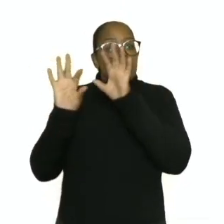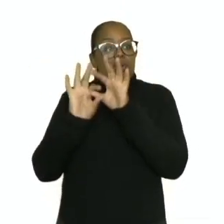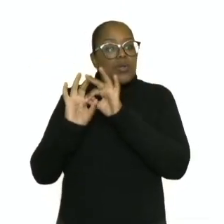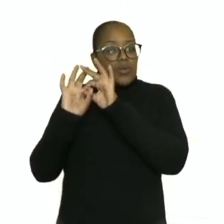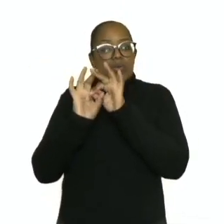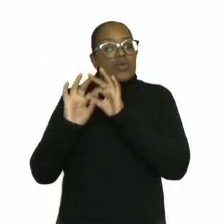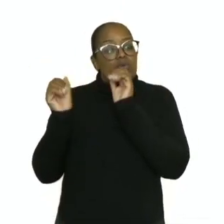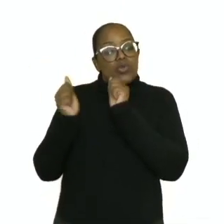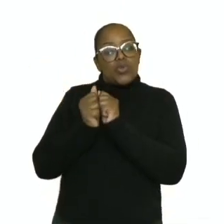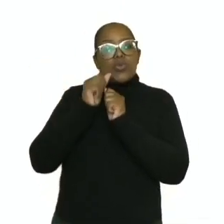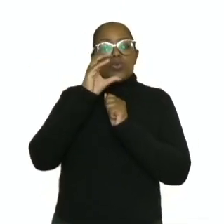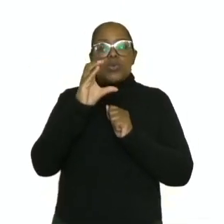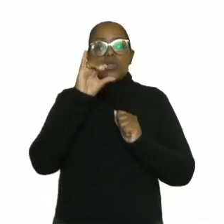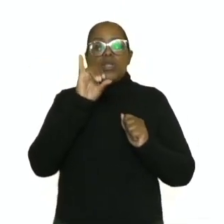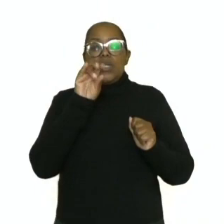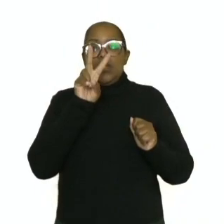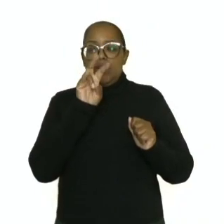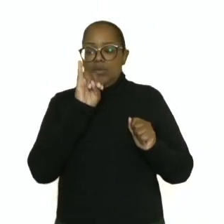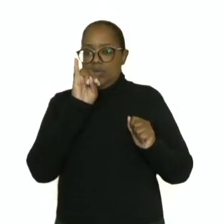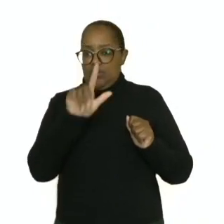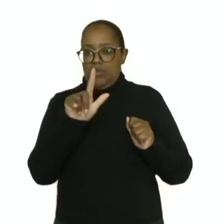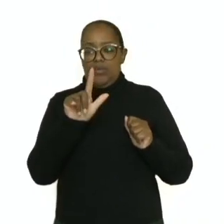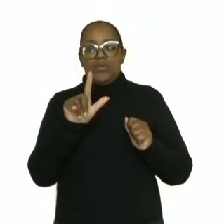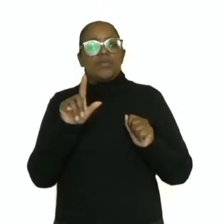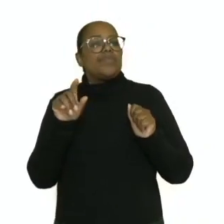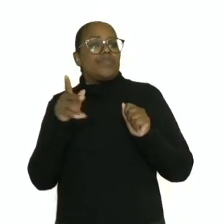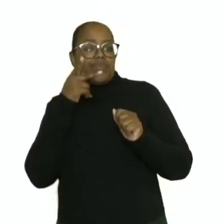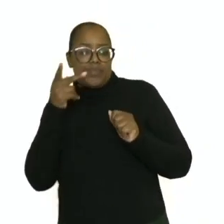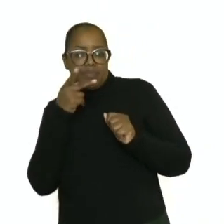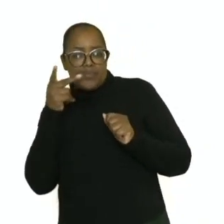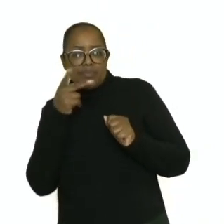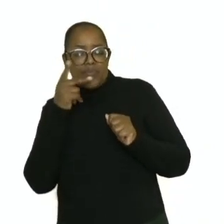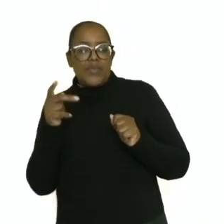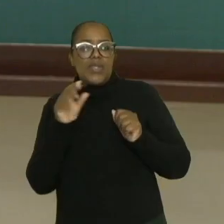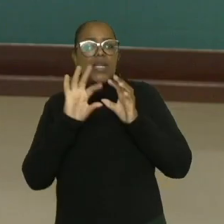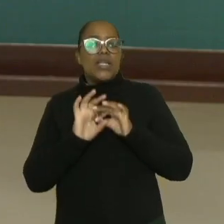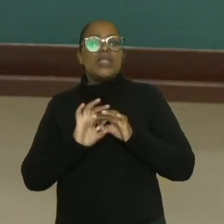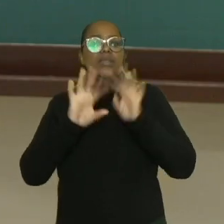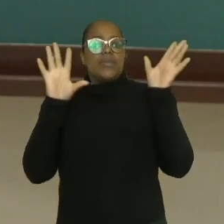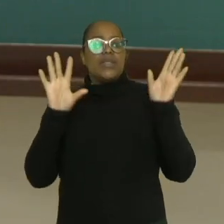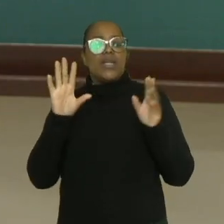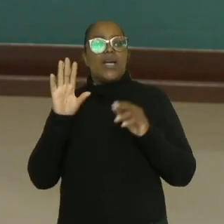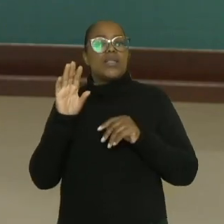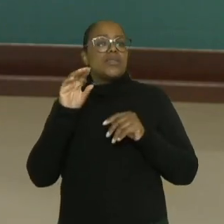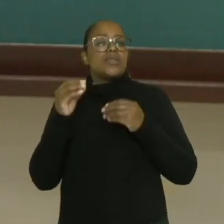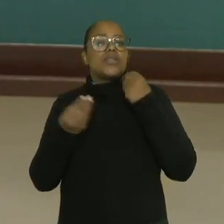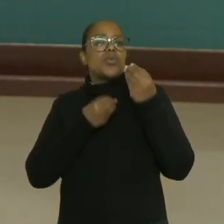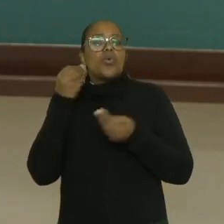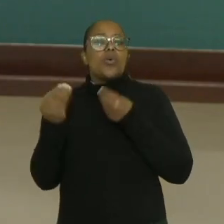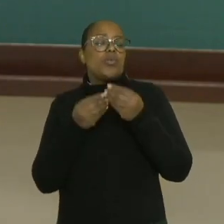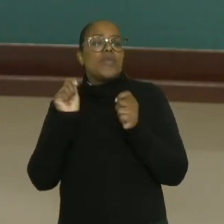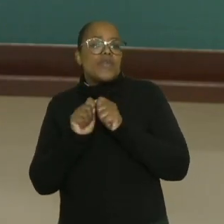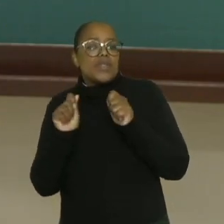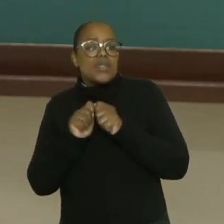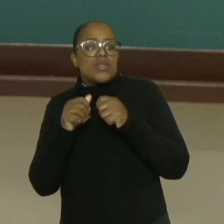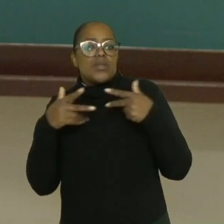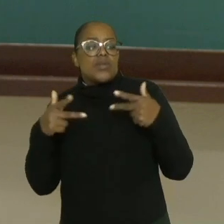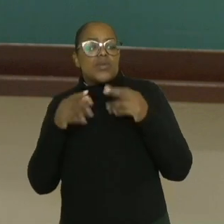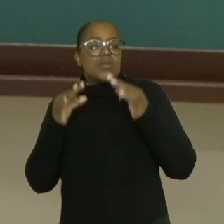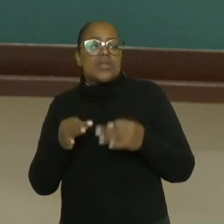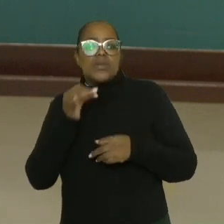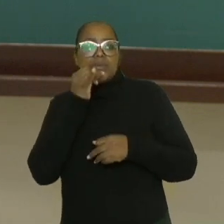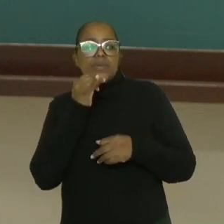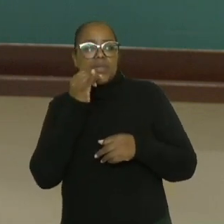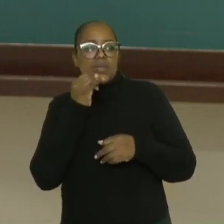direitos civis, uma vez que a participação exige a liberdade de expressão, informação e debate público. O exemplo